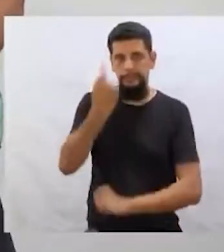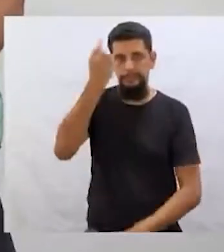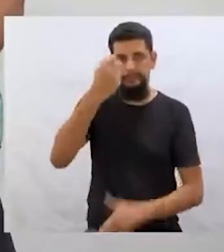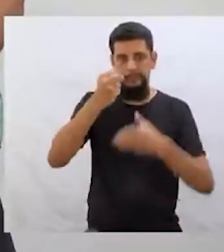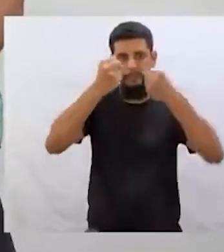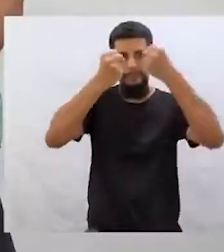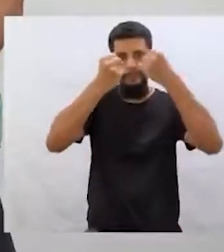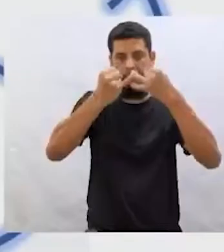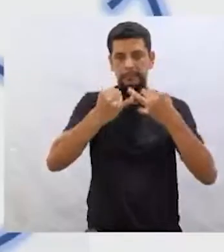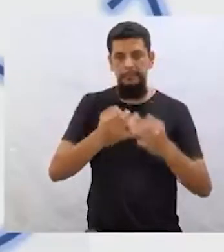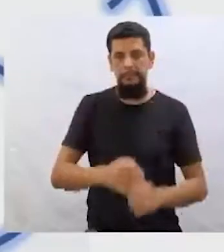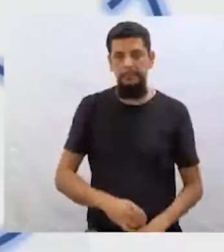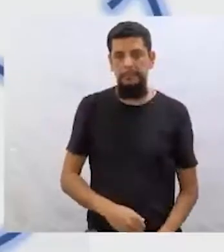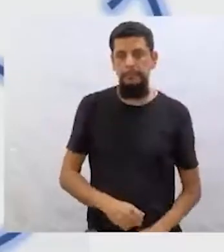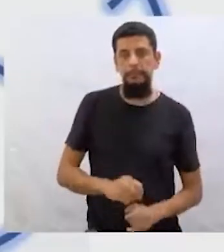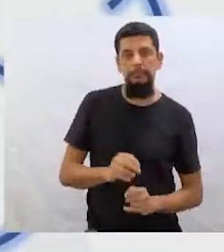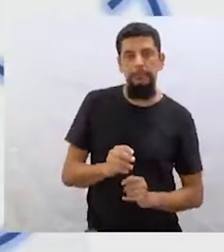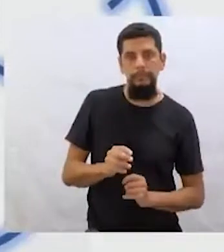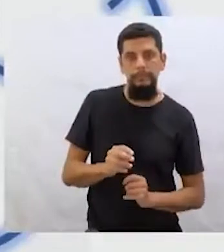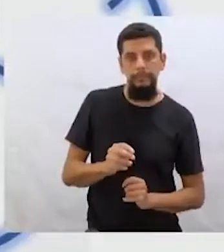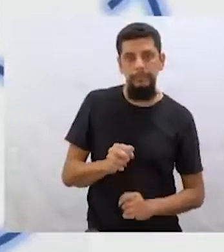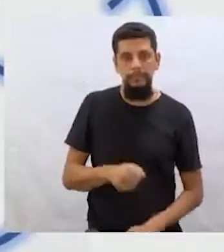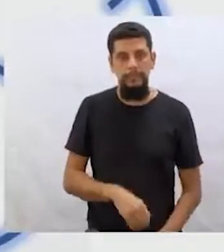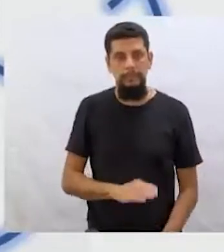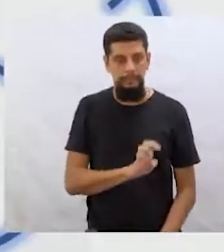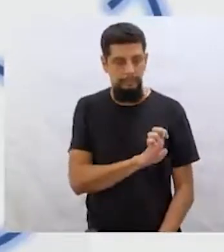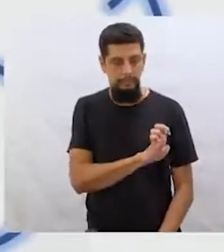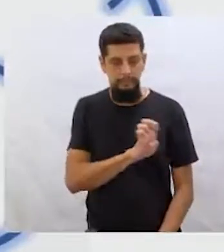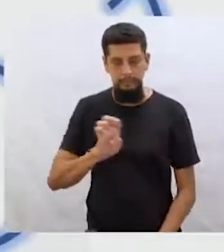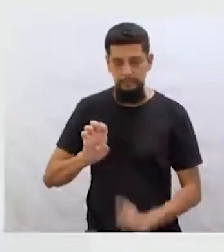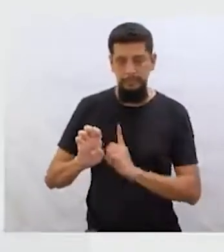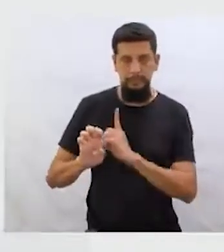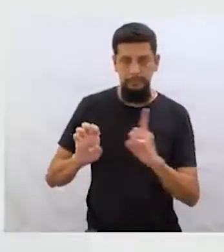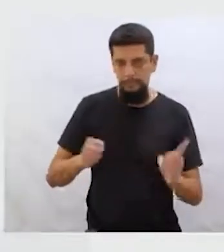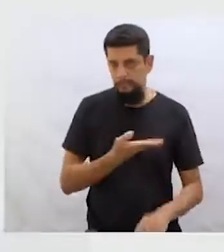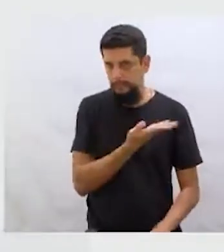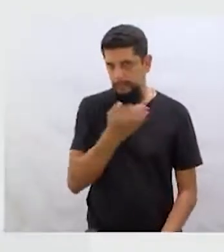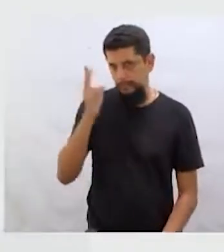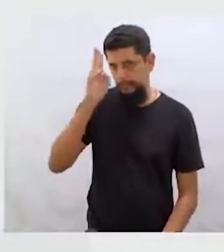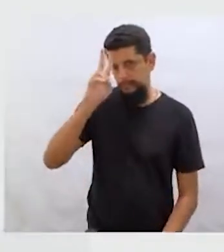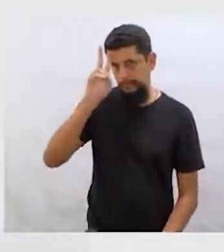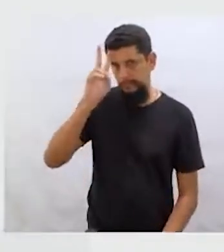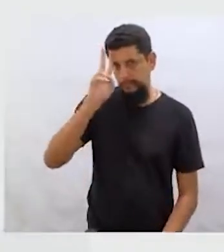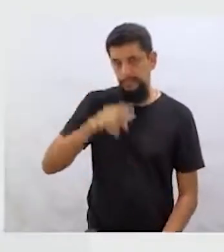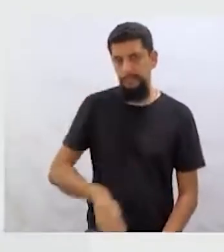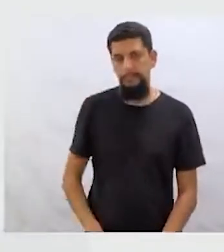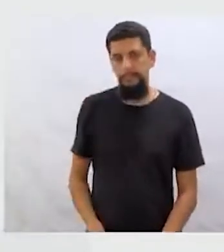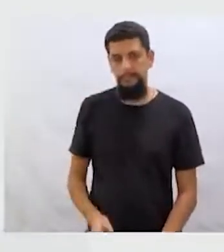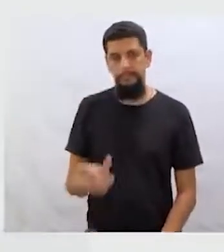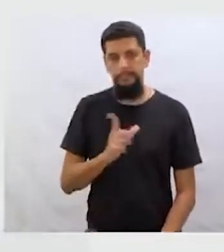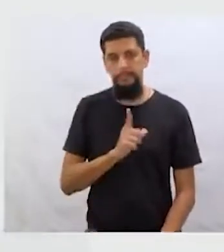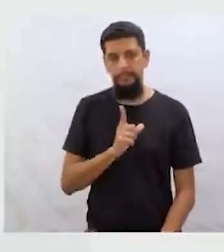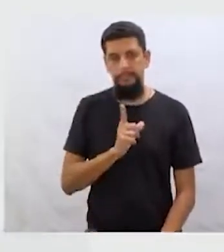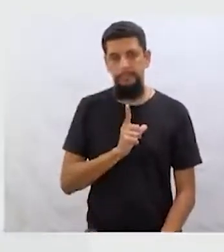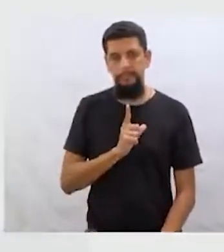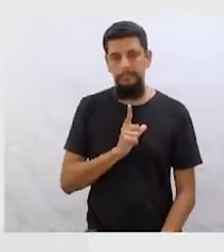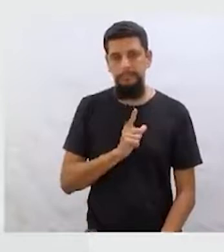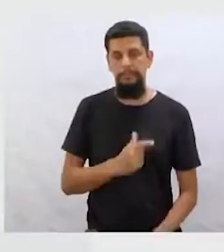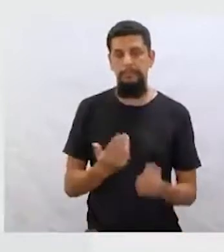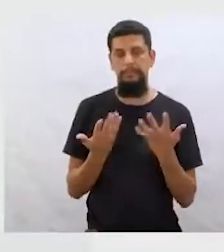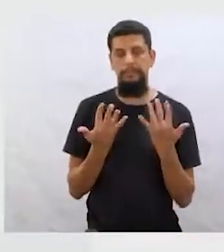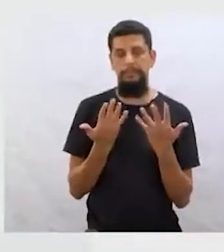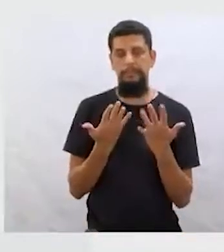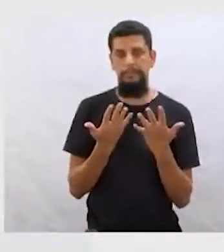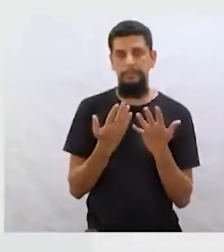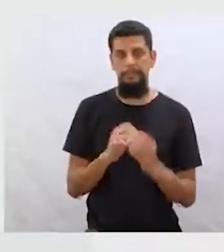anterior, nós falamos das noções topológicas, né? Que era direita, esquerda, vocês lembram? Que tinha lá